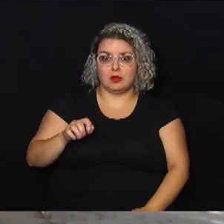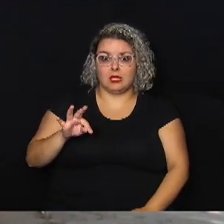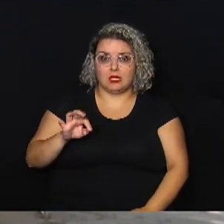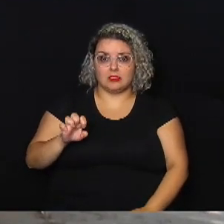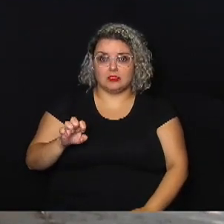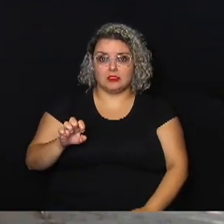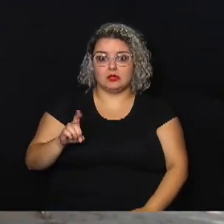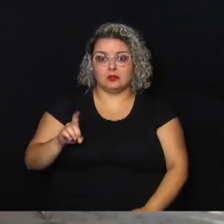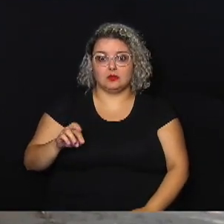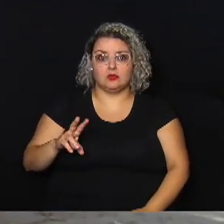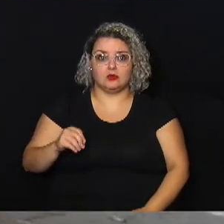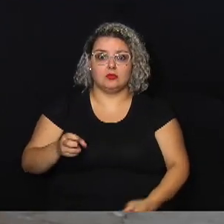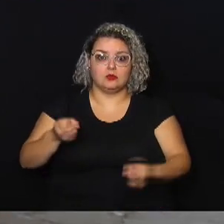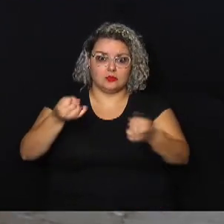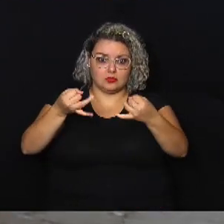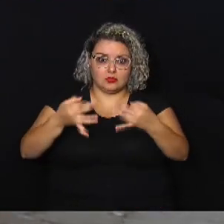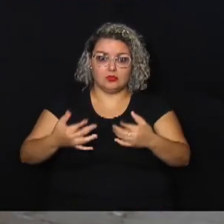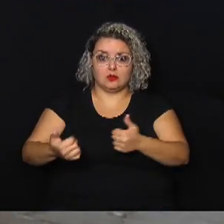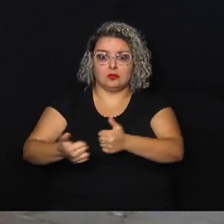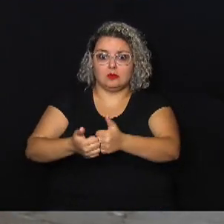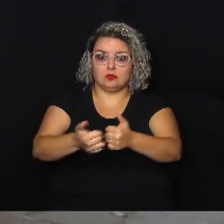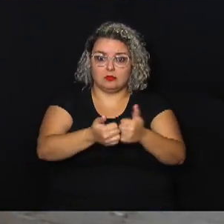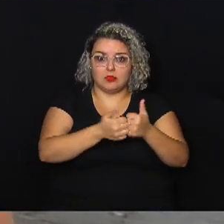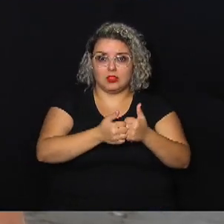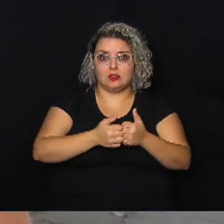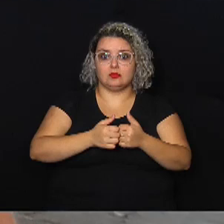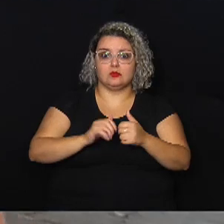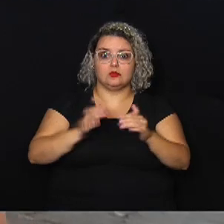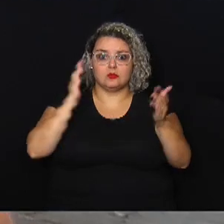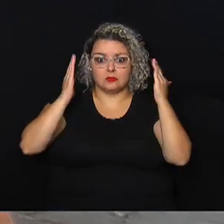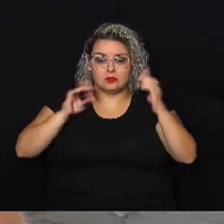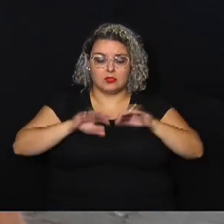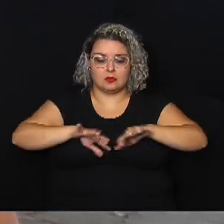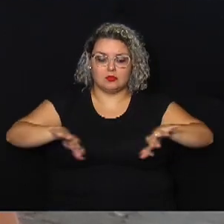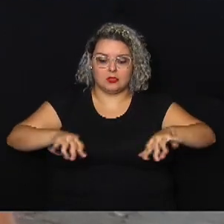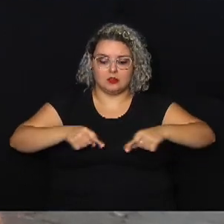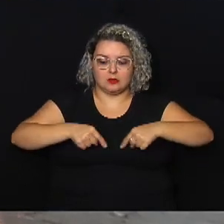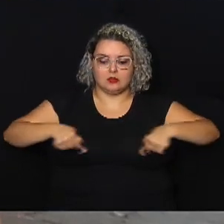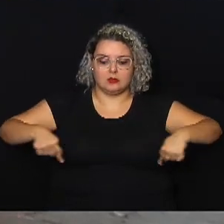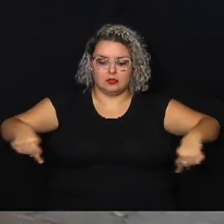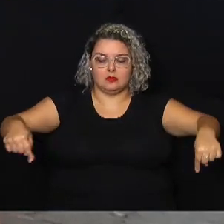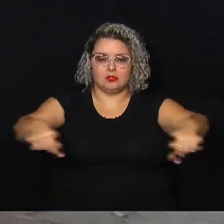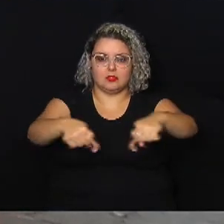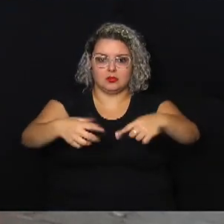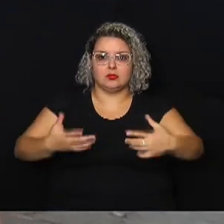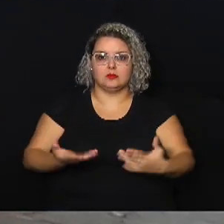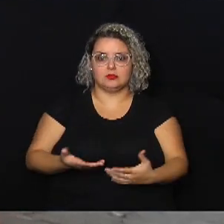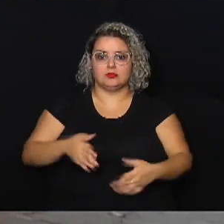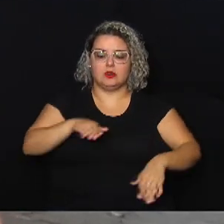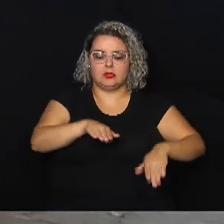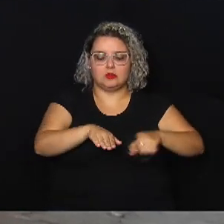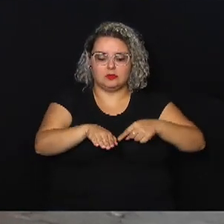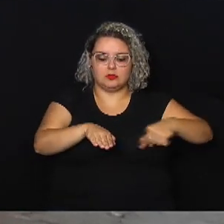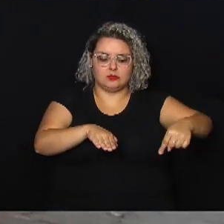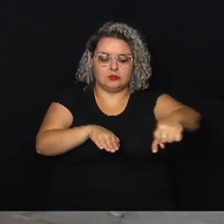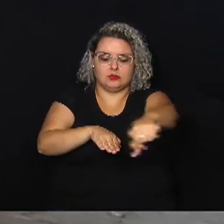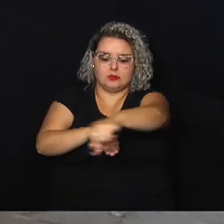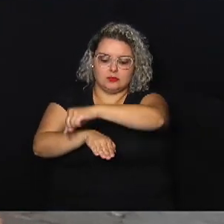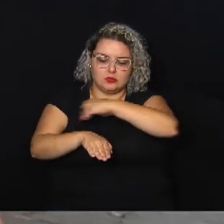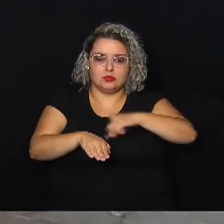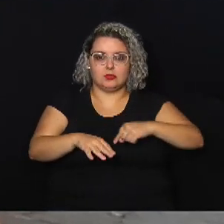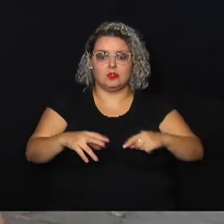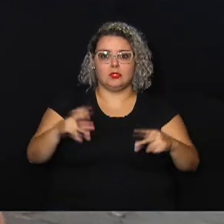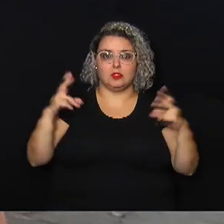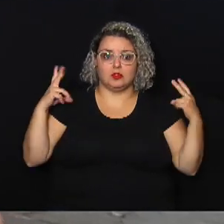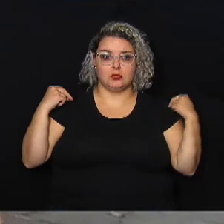coordenando o pessoal não ficar próximo do caminhão, né? Então eles isolam o caminhão com o batedouro, o pessoal com corda, e os motoristas vai sempre atento